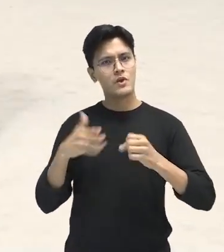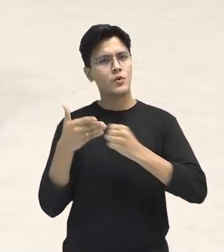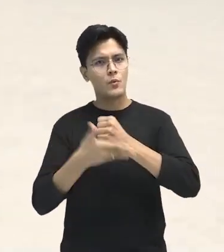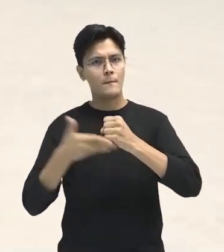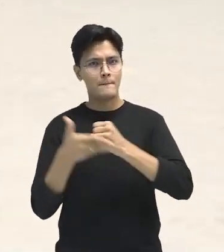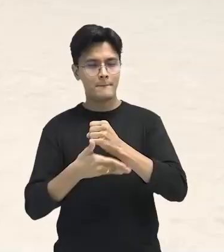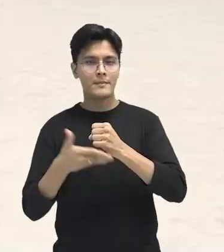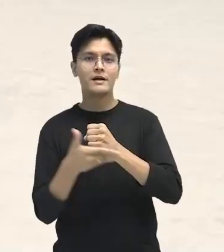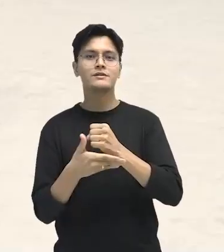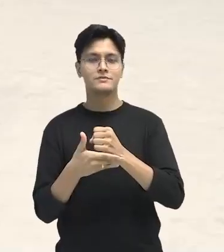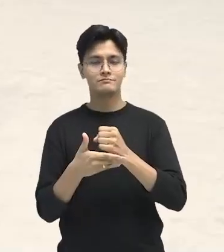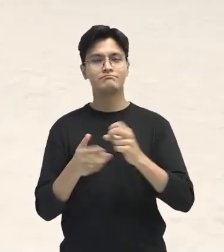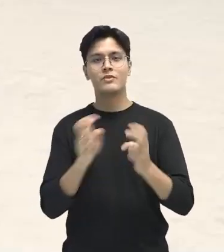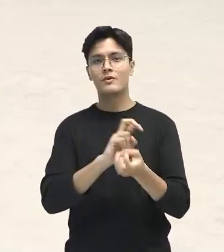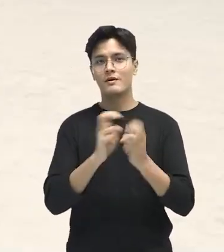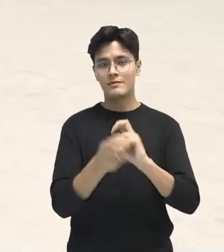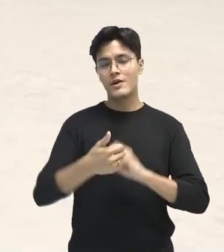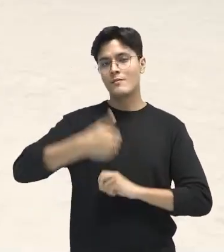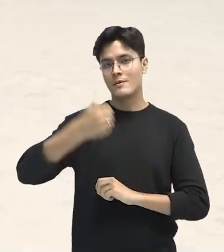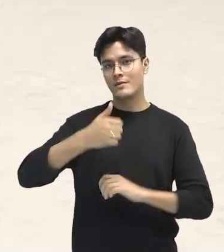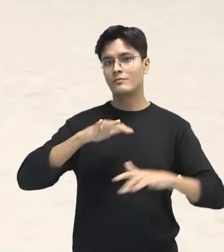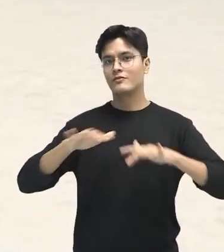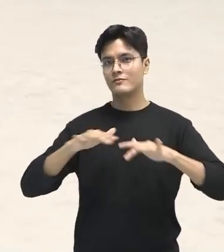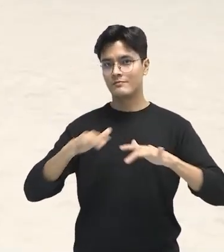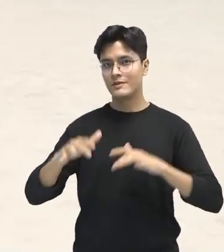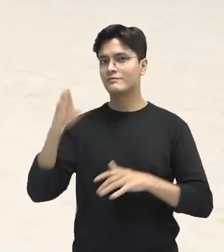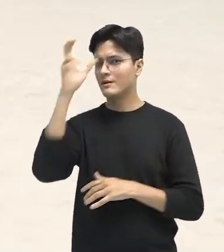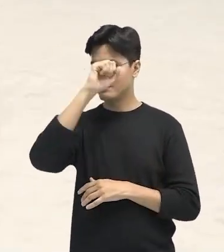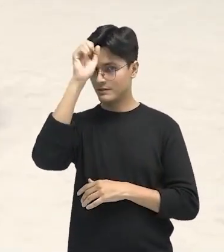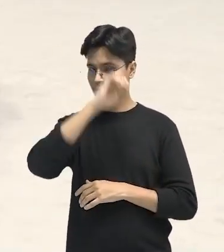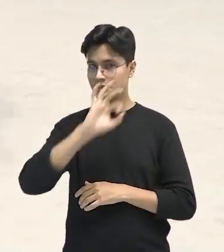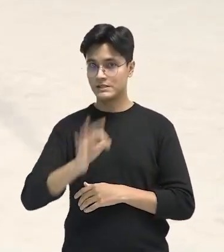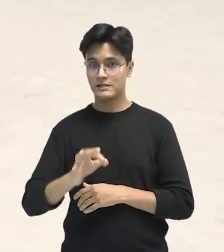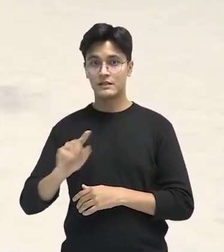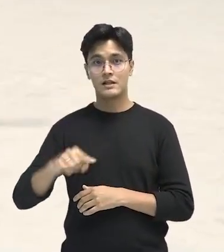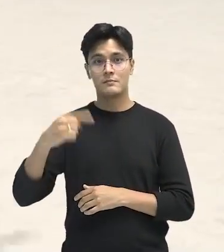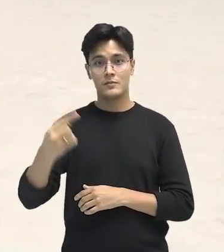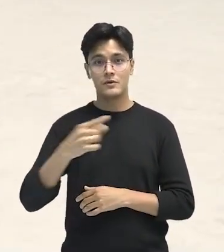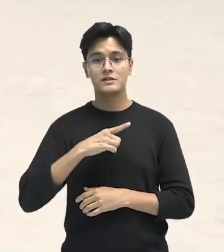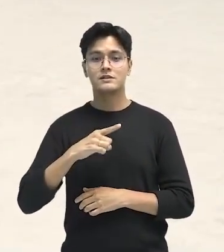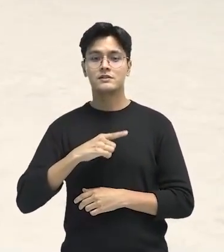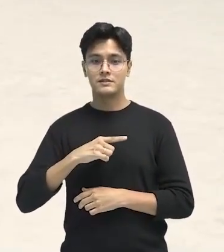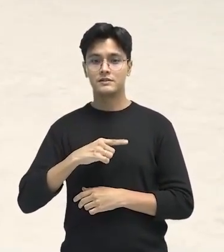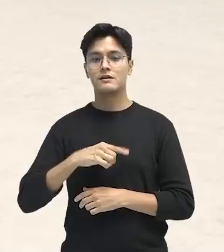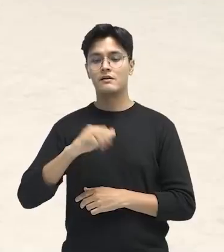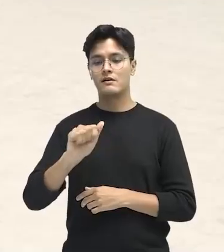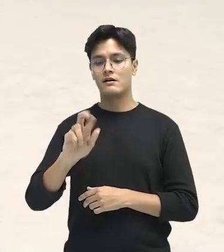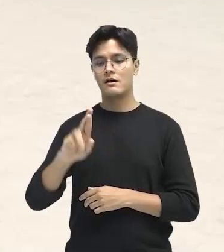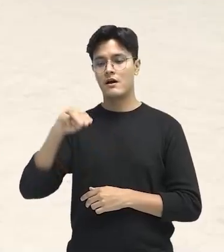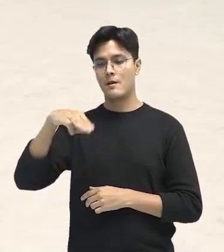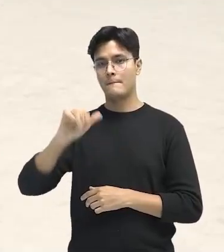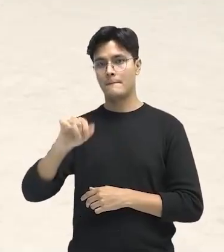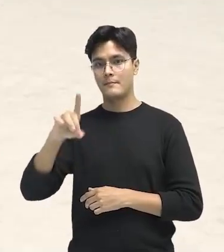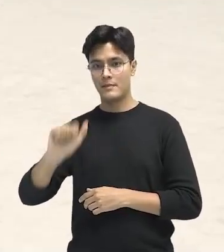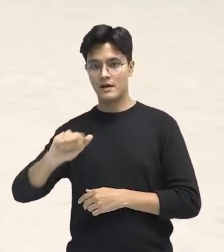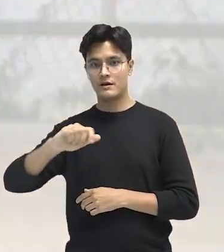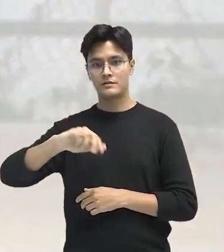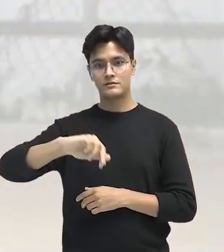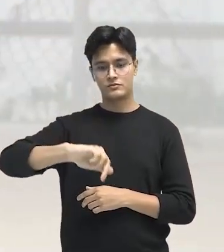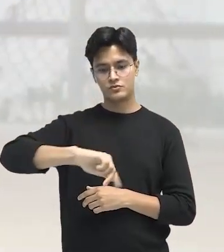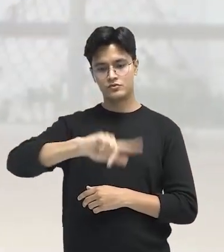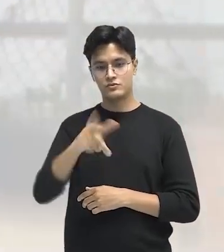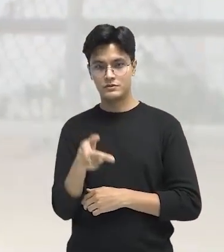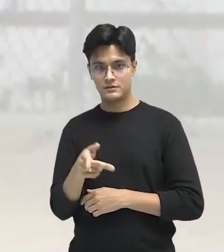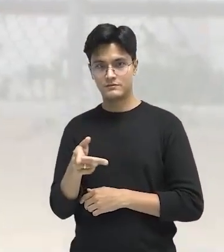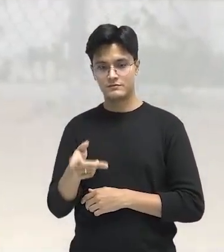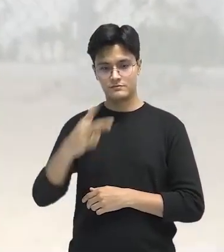o primeiro movimento que nós iremos aprender. Em seguida, nós temos o golpe chamado armada, que é o chute com